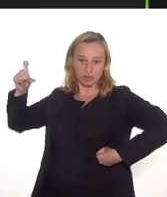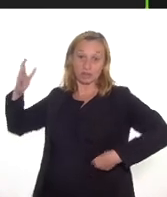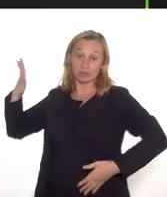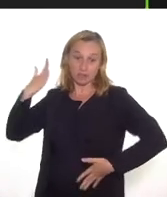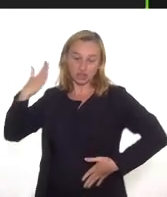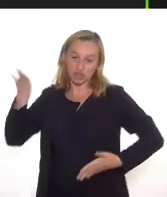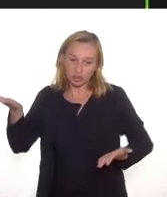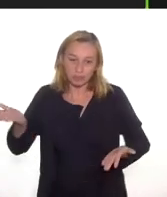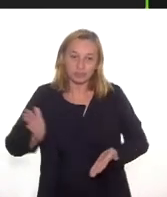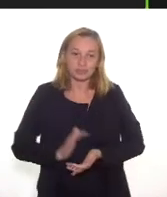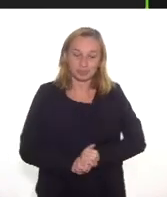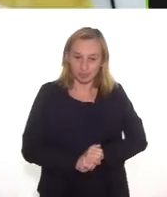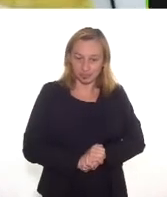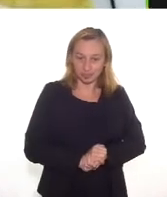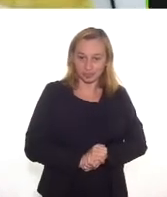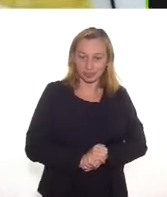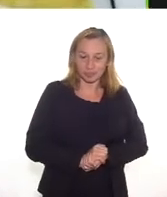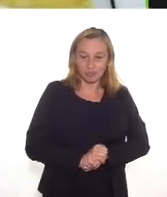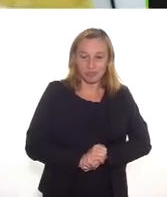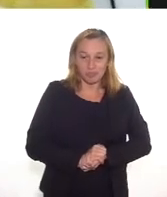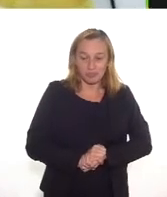gansos. Eu não